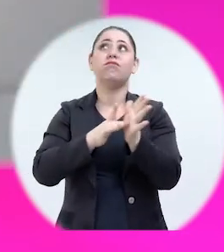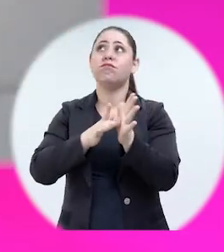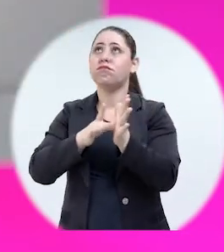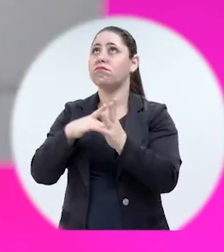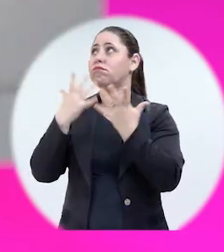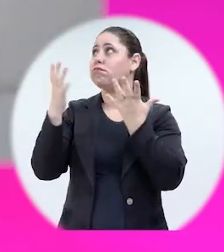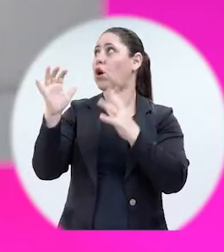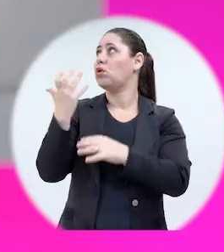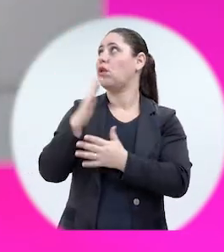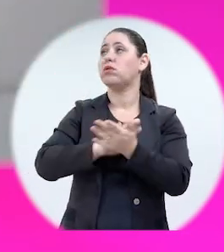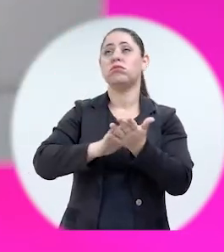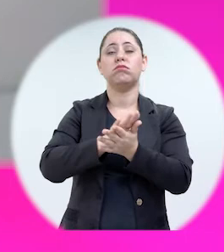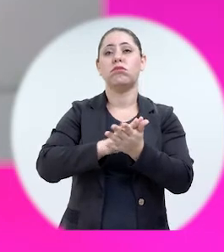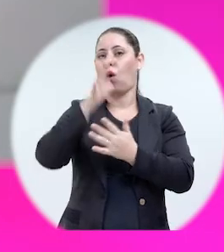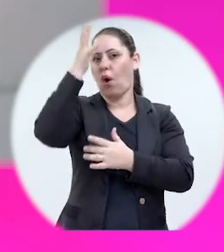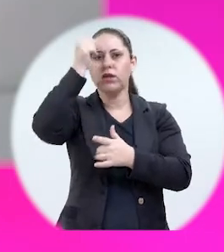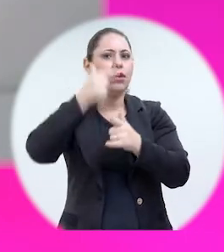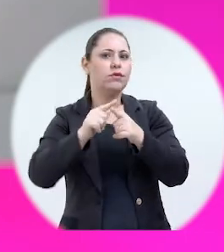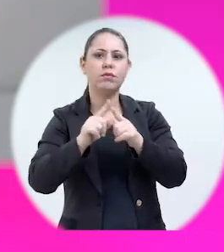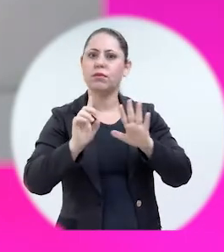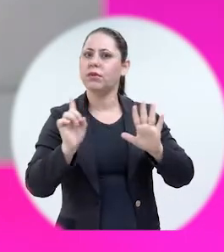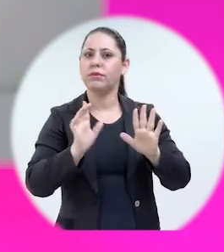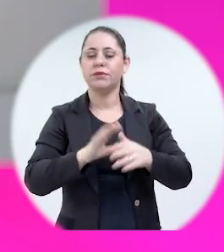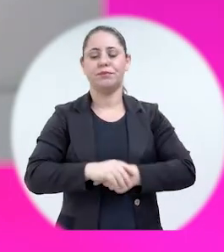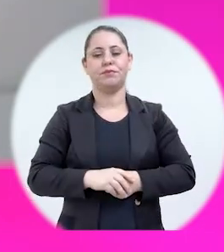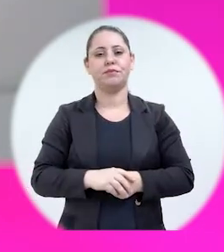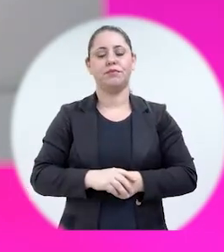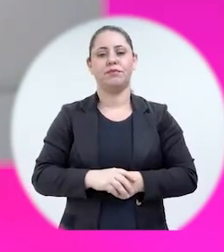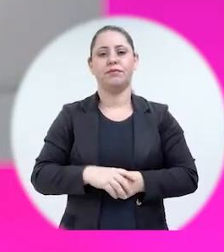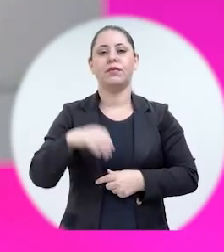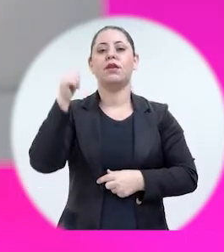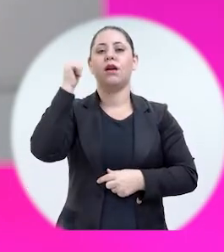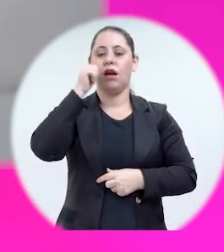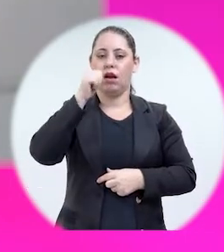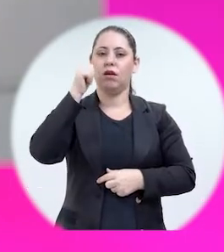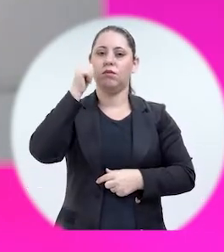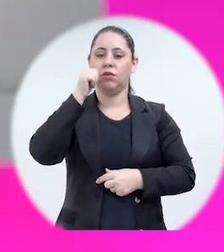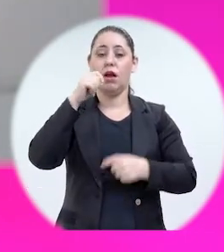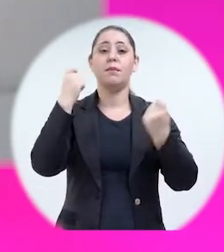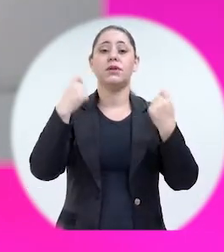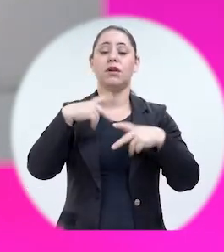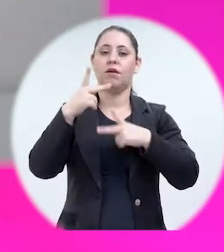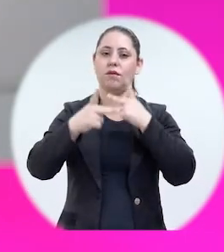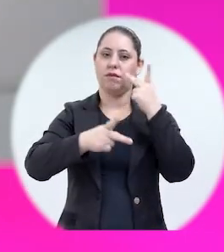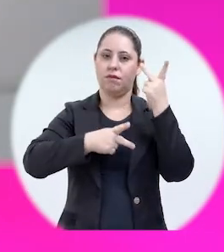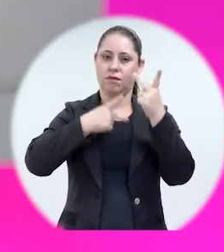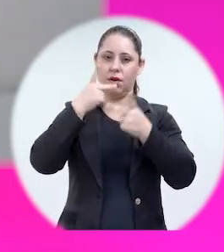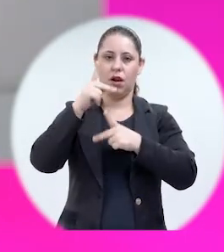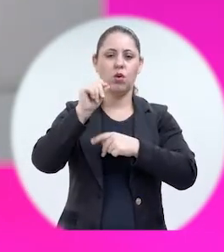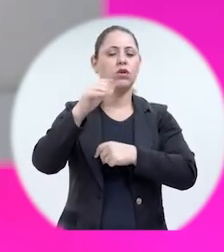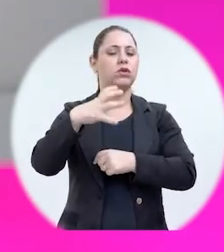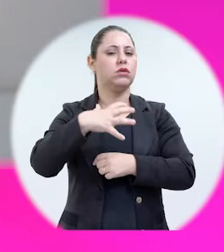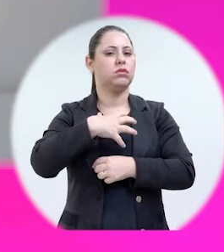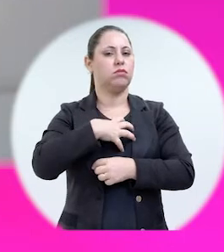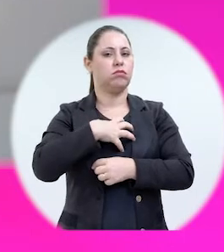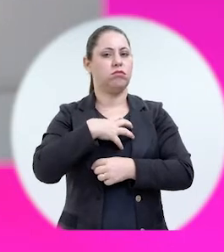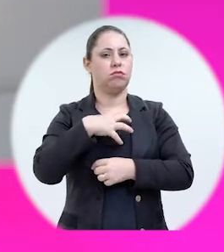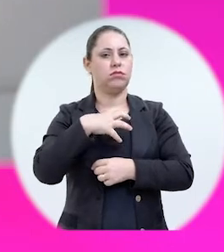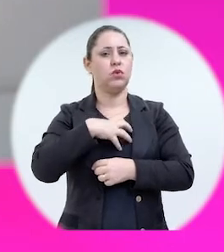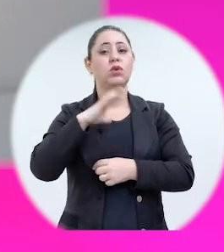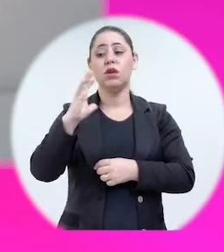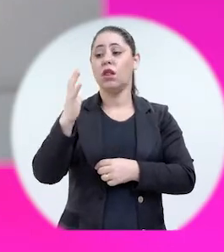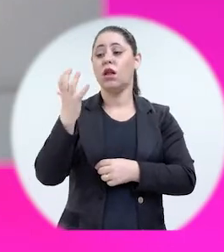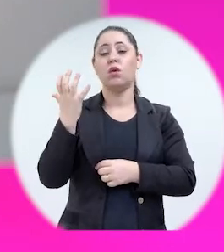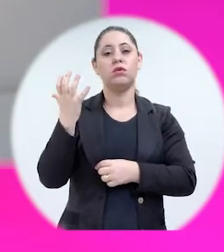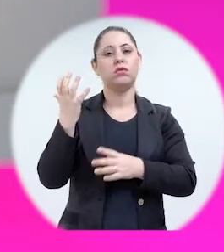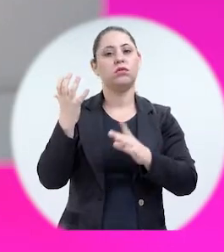que nada está acontecendo, porque isso não resolve a situação. Então, a mulher, ela tem que falar o que ela está